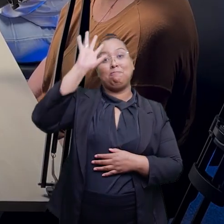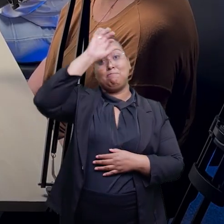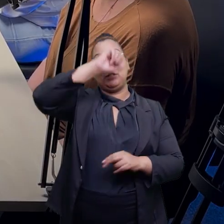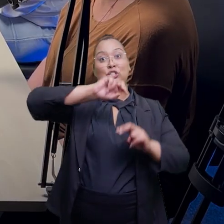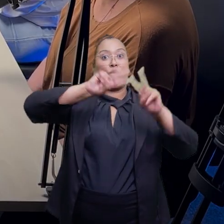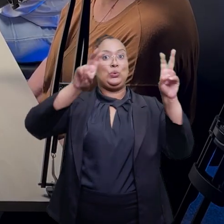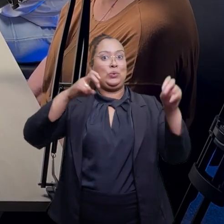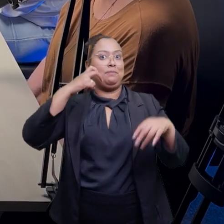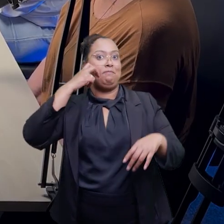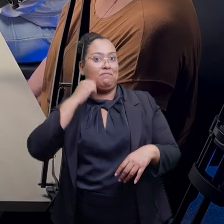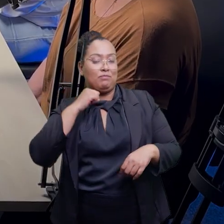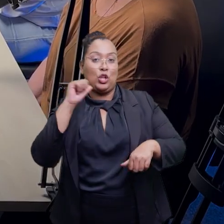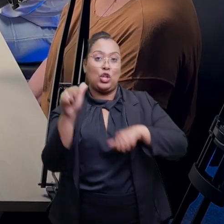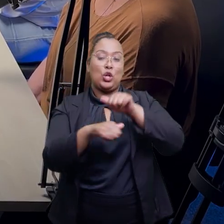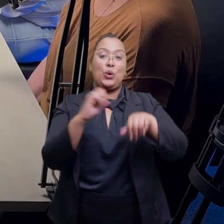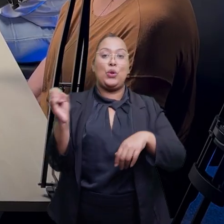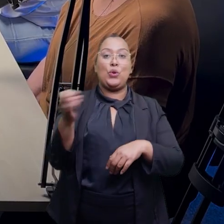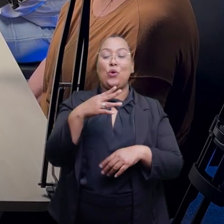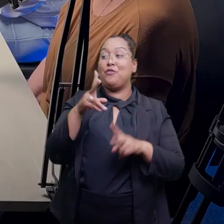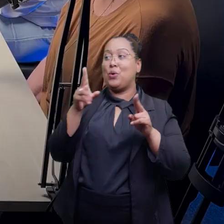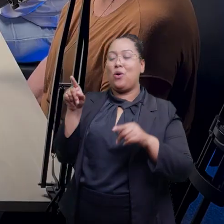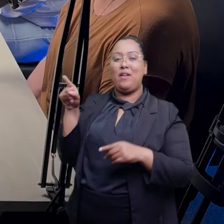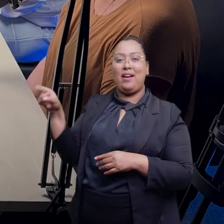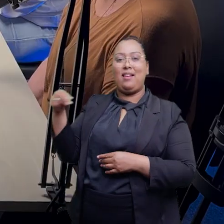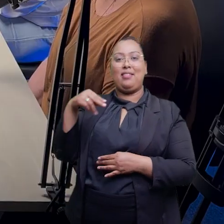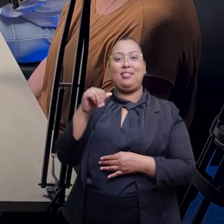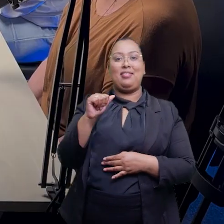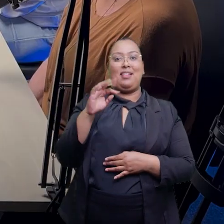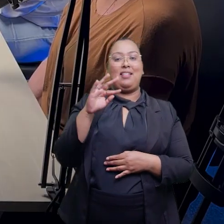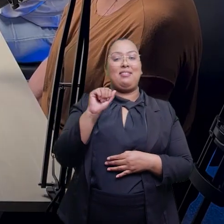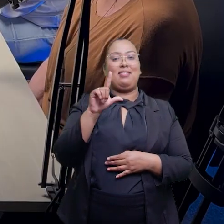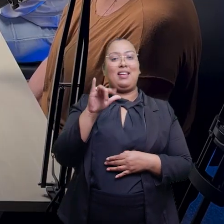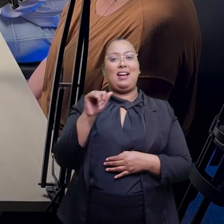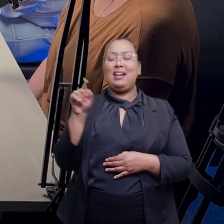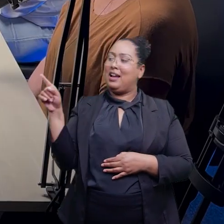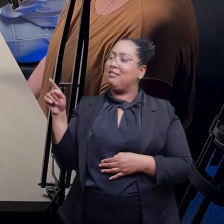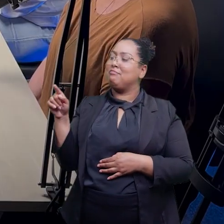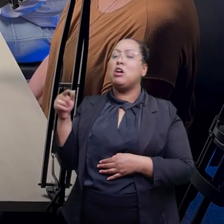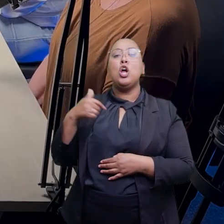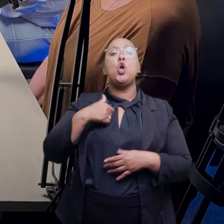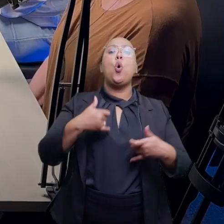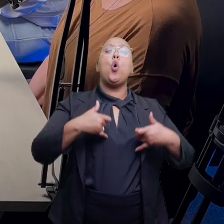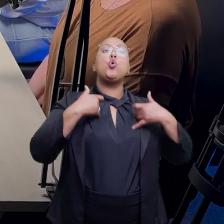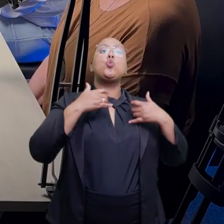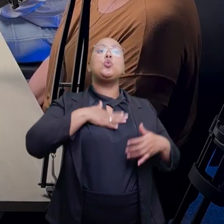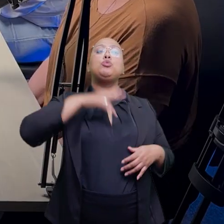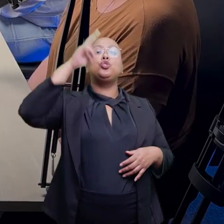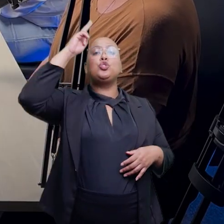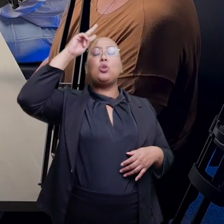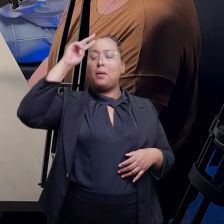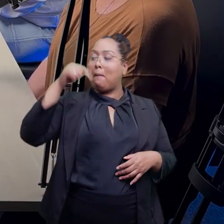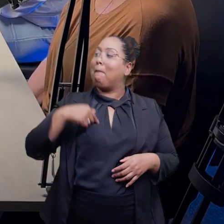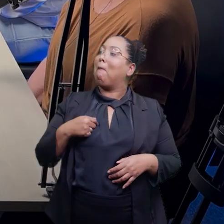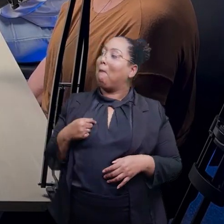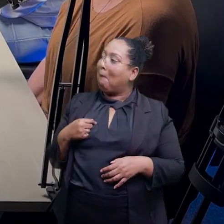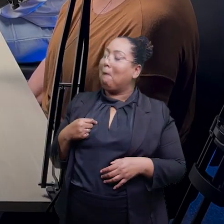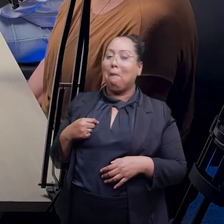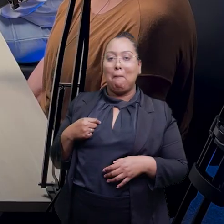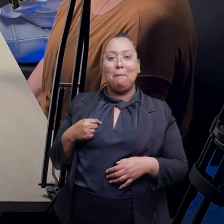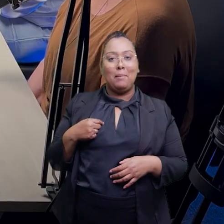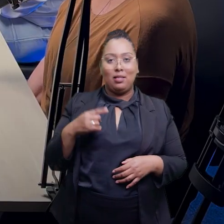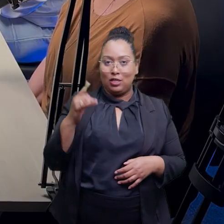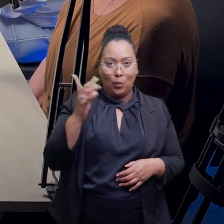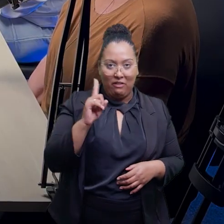país, né? Essa cultura que a Natália traz na fala dela do eu me orgulho da minha história. Uhum. Né?